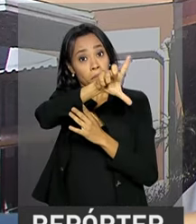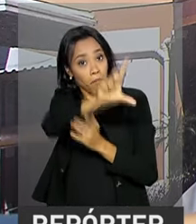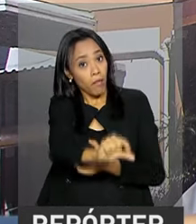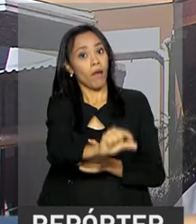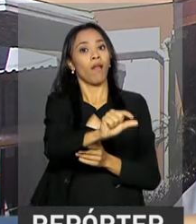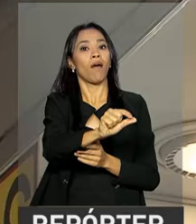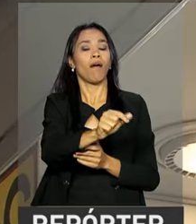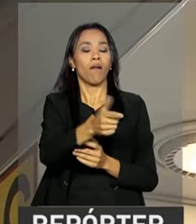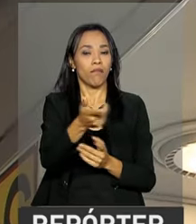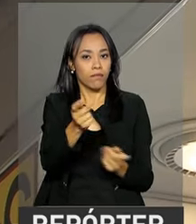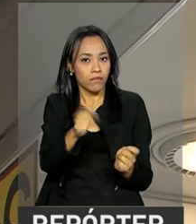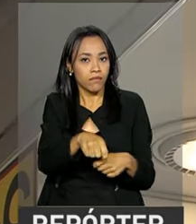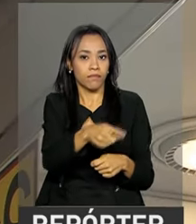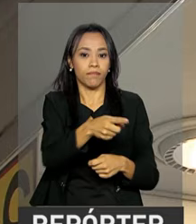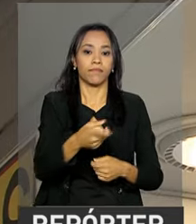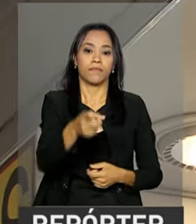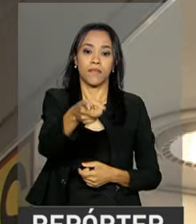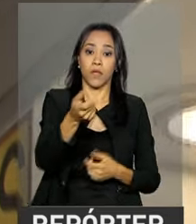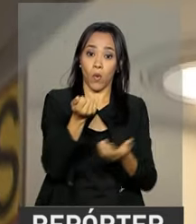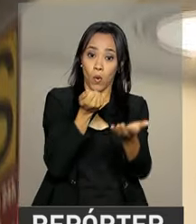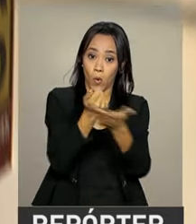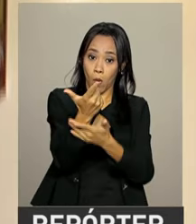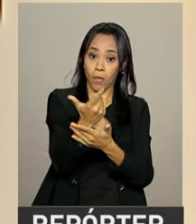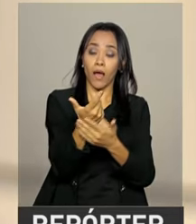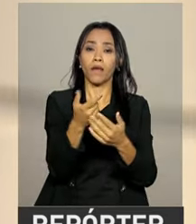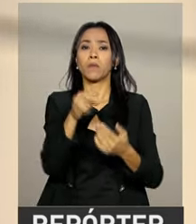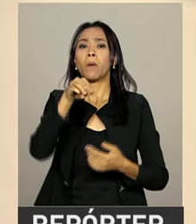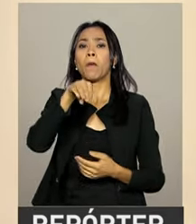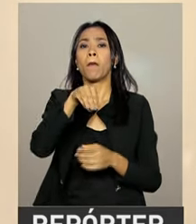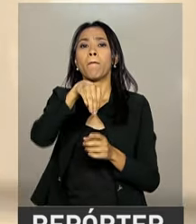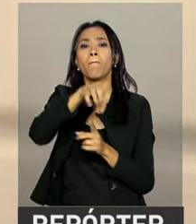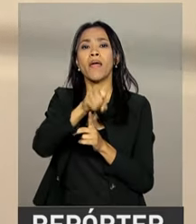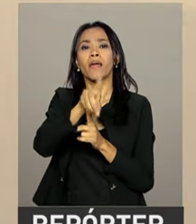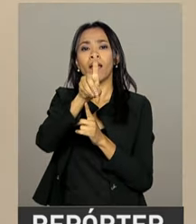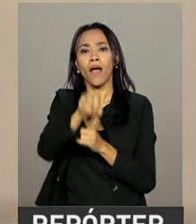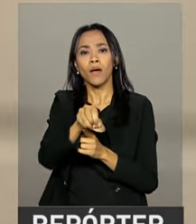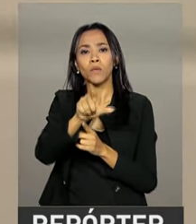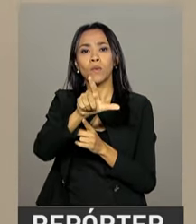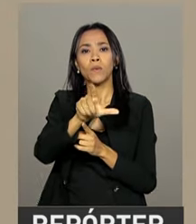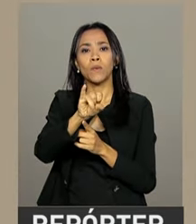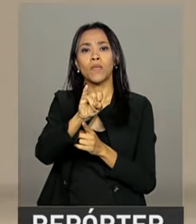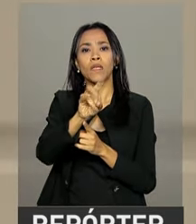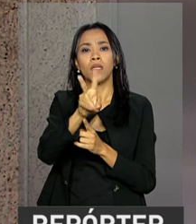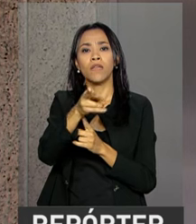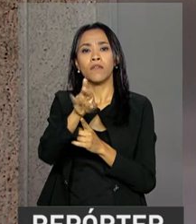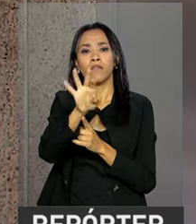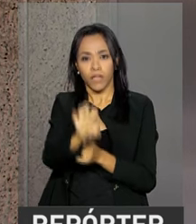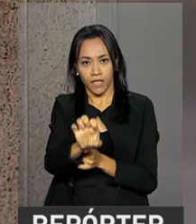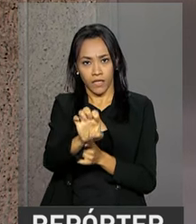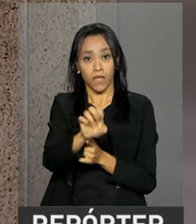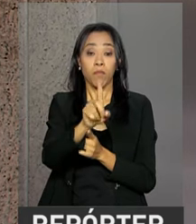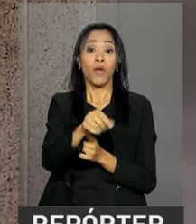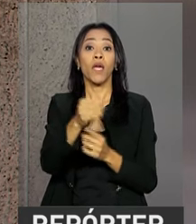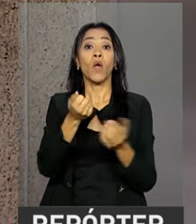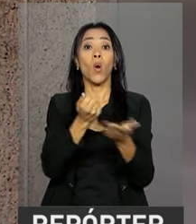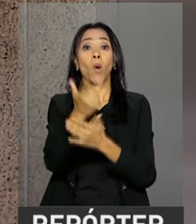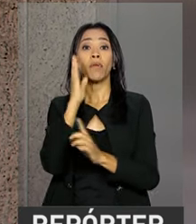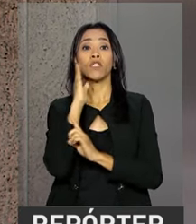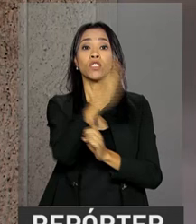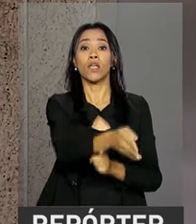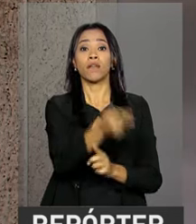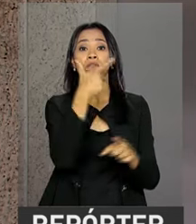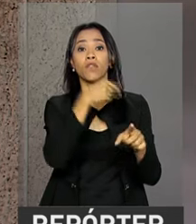pro cliente final a energia comada no chamado Mercado Livre é mais barata porque o consumidor compra direto do